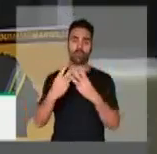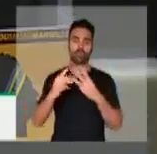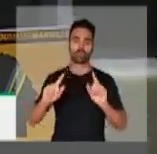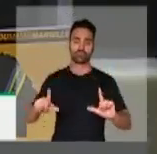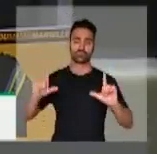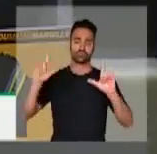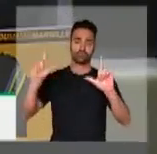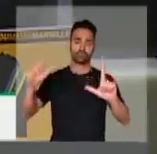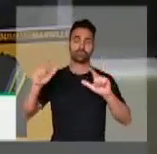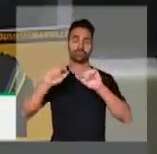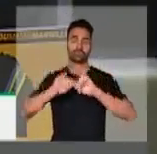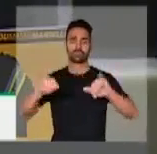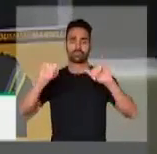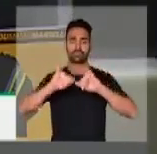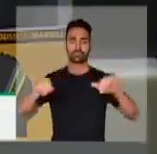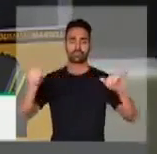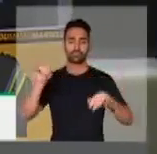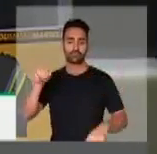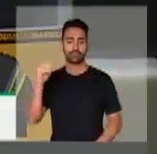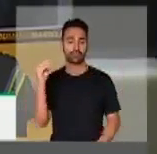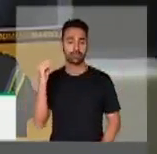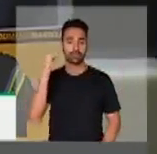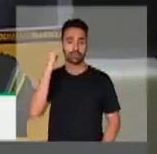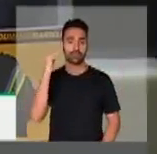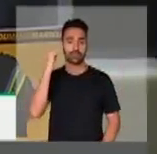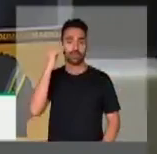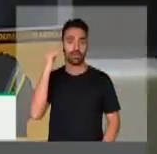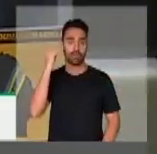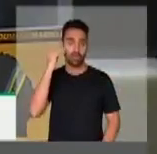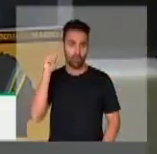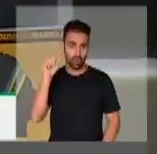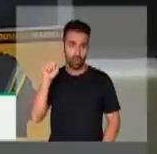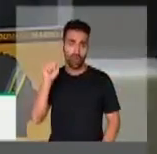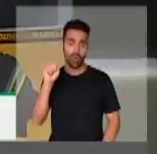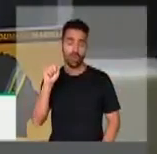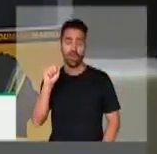que tentou, sem muito nexo,